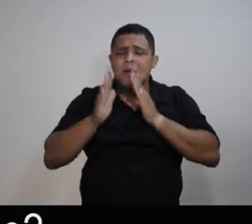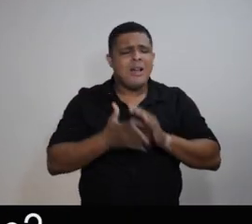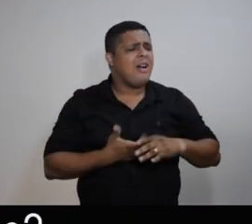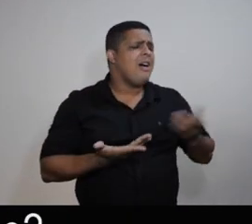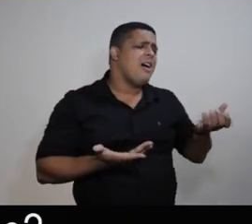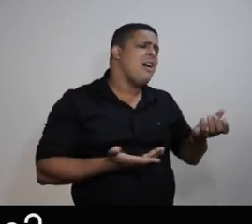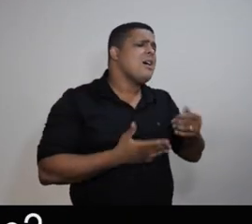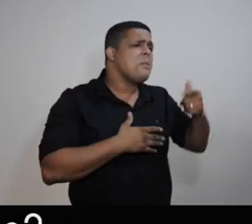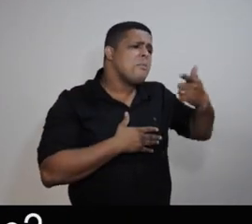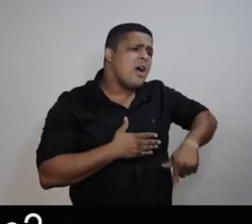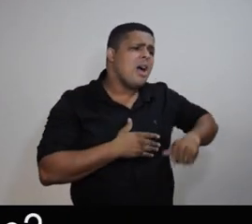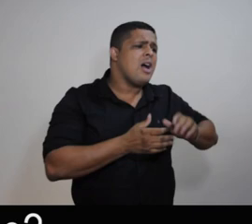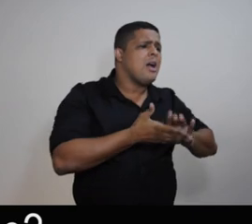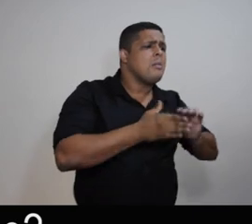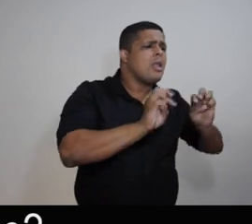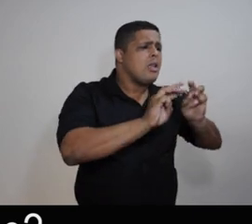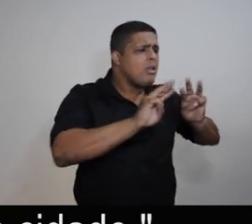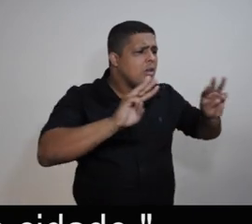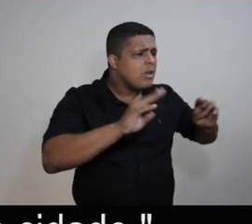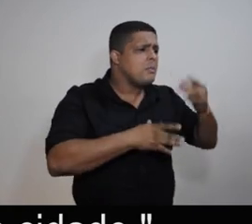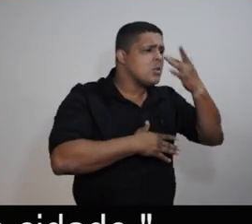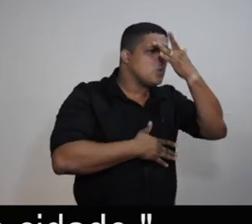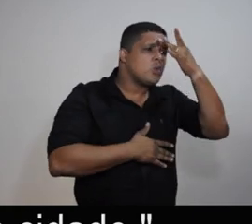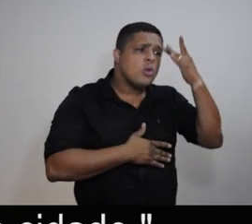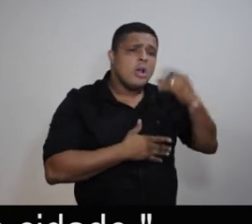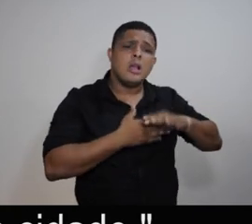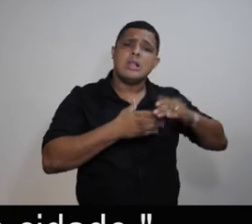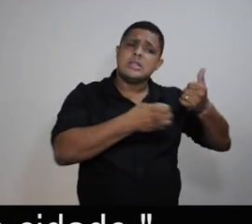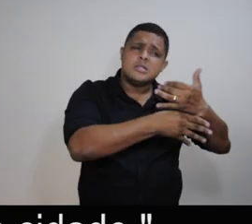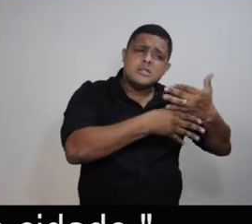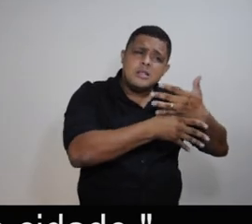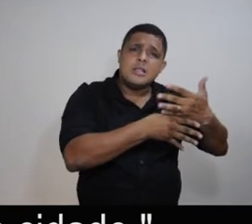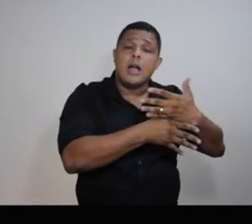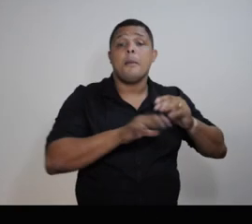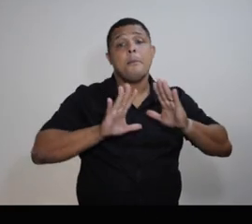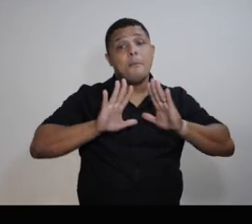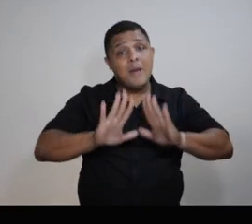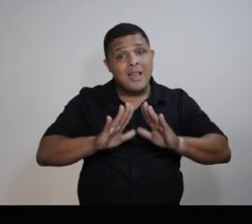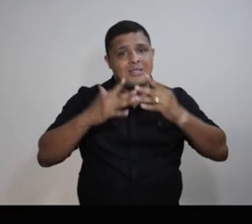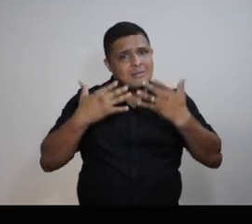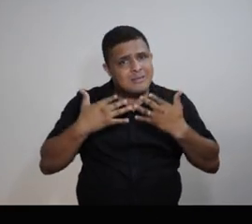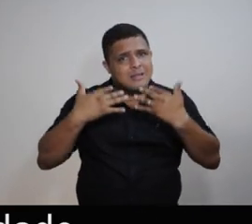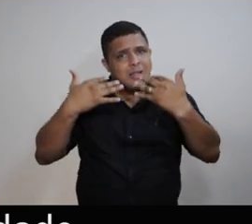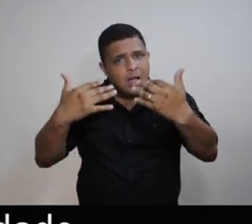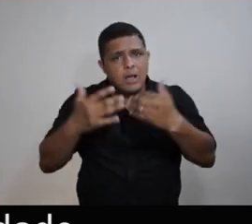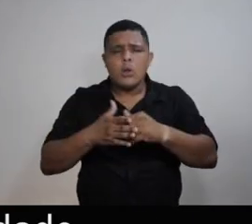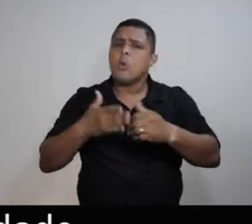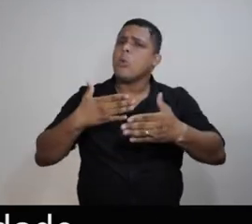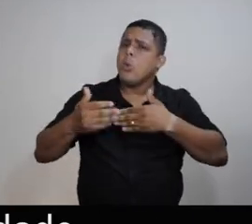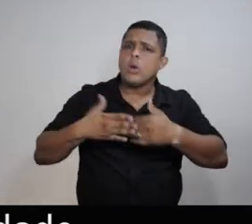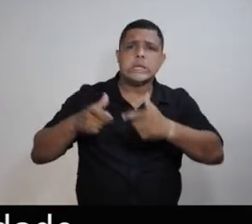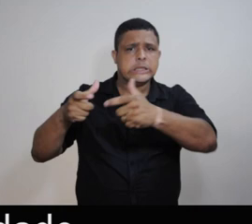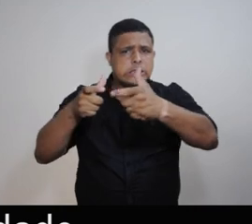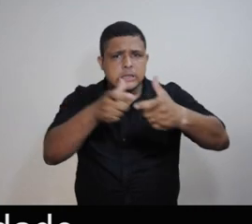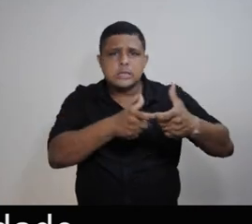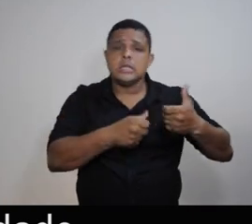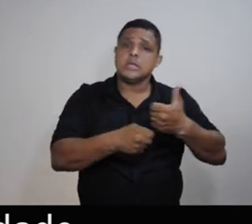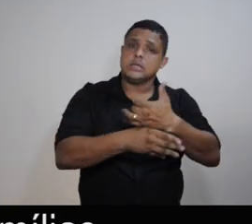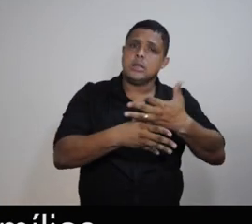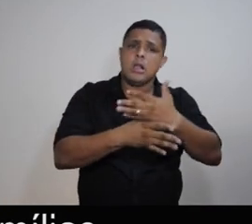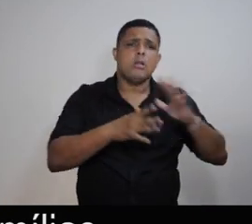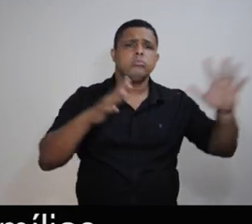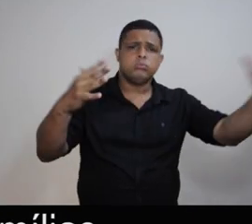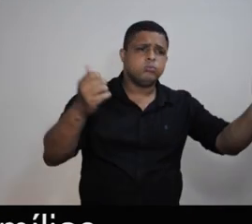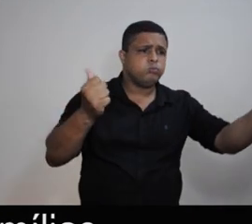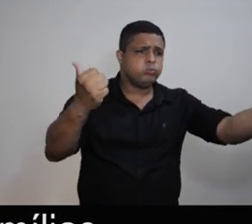e falou: ah, não dá para você fazer online, não dá para passar para gente, eu estou em outra cidade. Mas o legal desse evento é que a gente pode fazer de qualquer cidade.